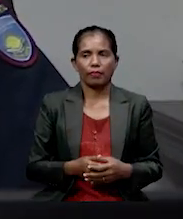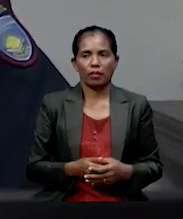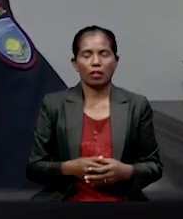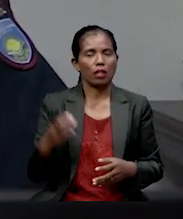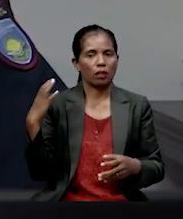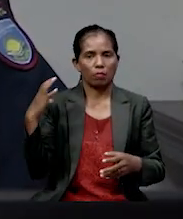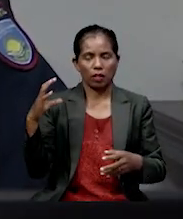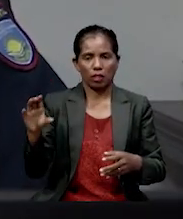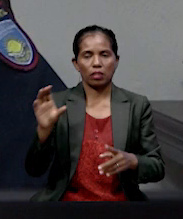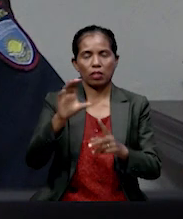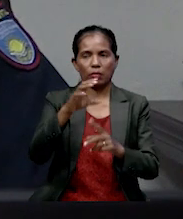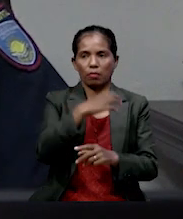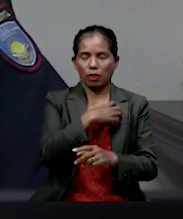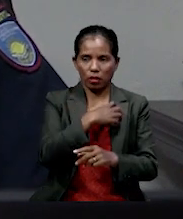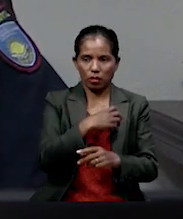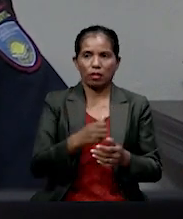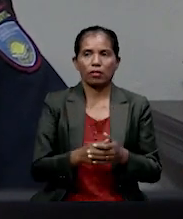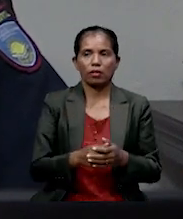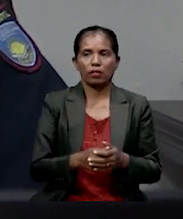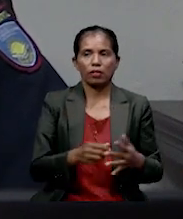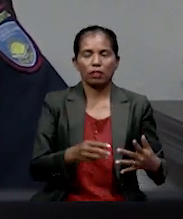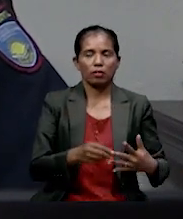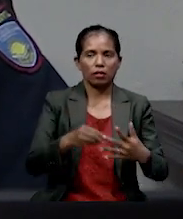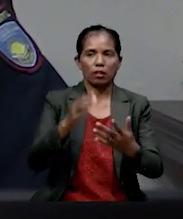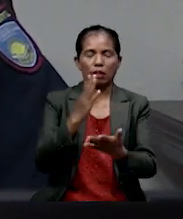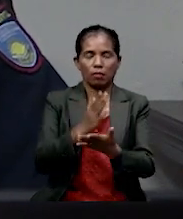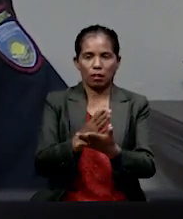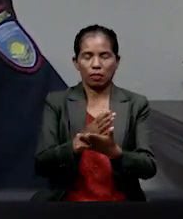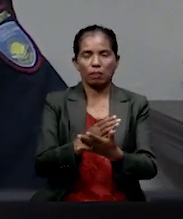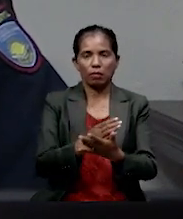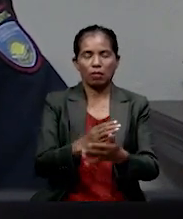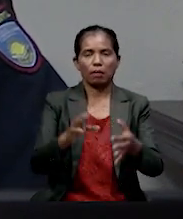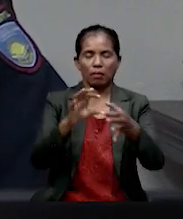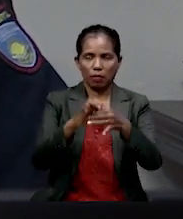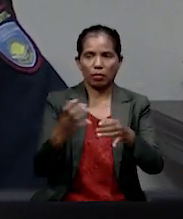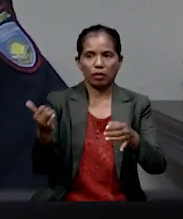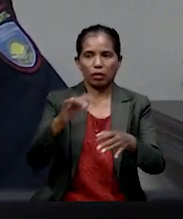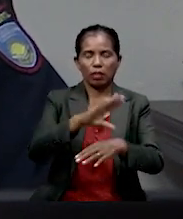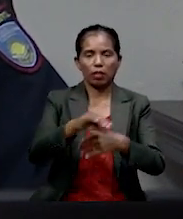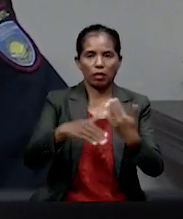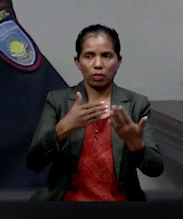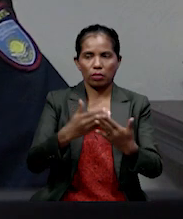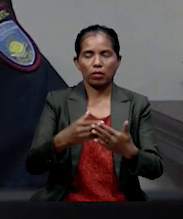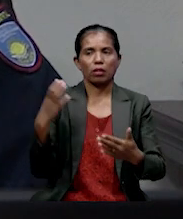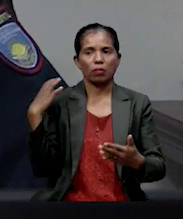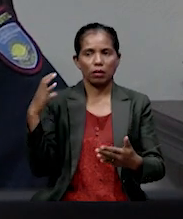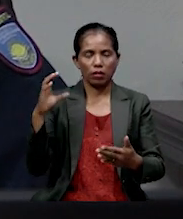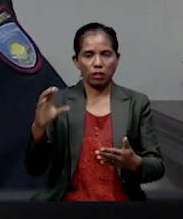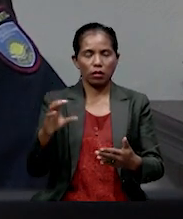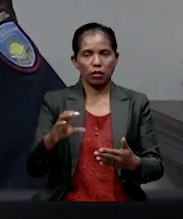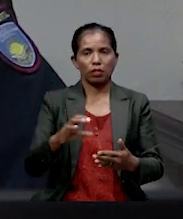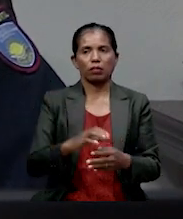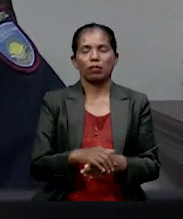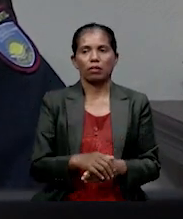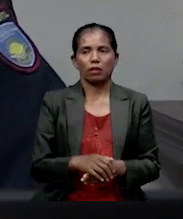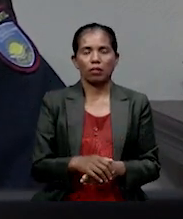comando linha, Liliu, quando vai a suspensão, vai a membro Sira, nós comando município de Liliu, mas vai competência comando geral linha.